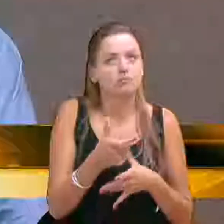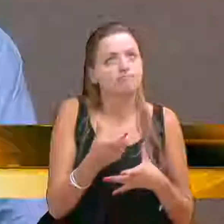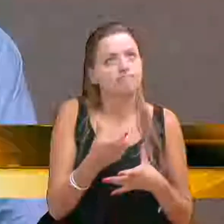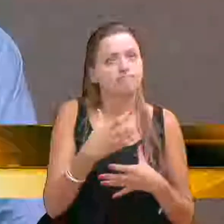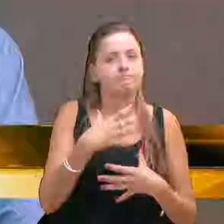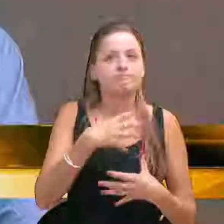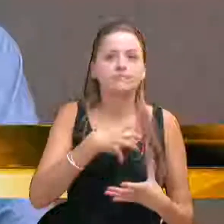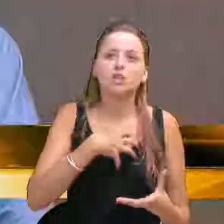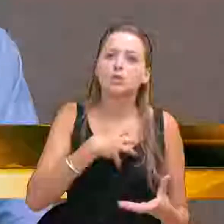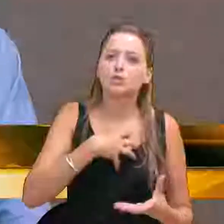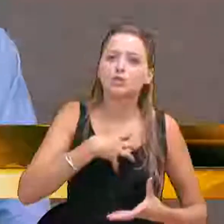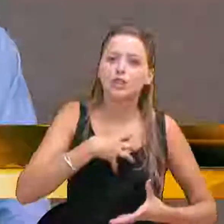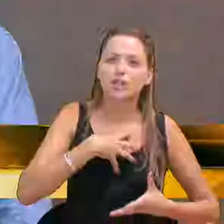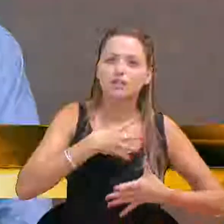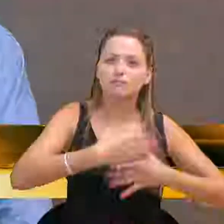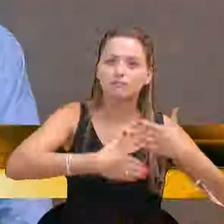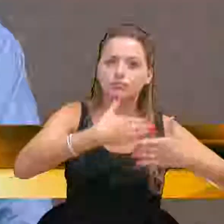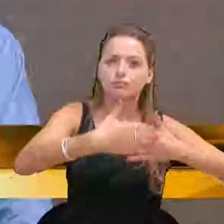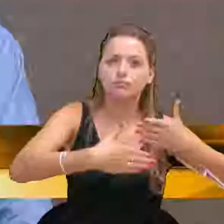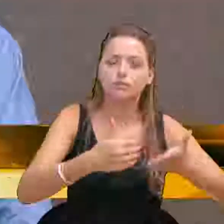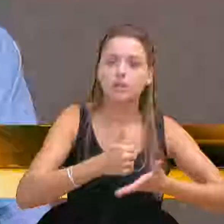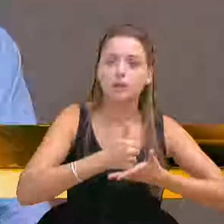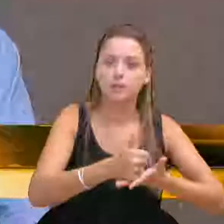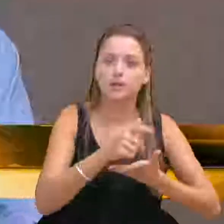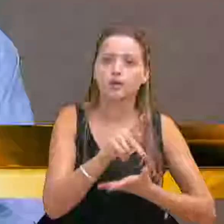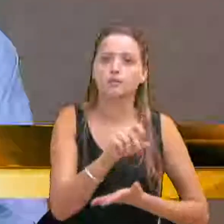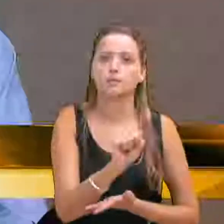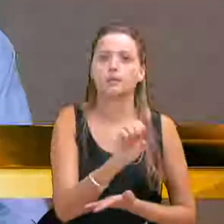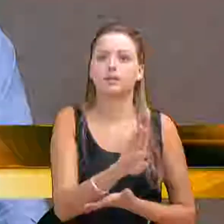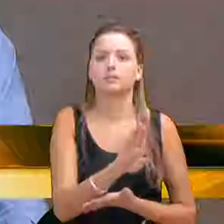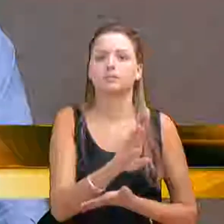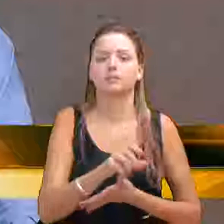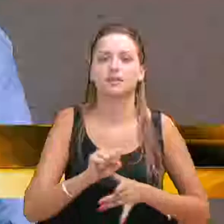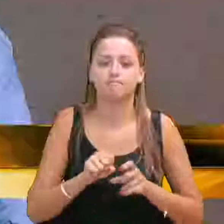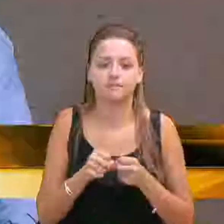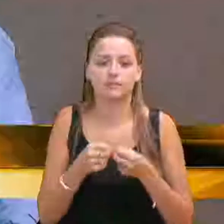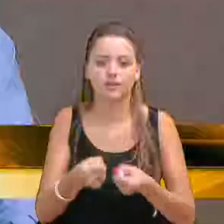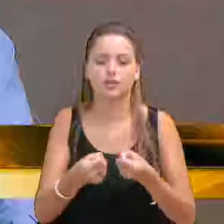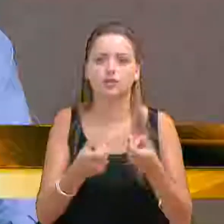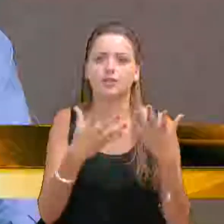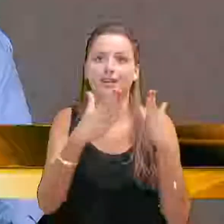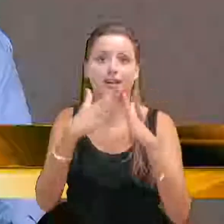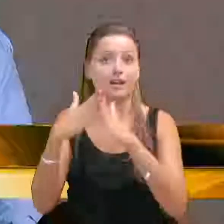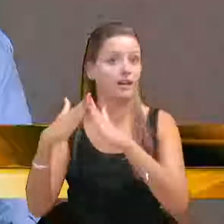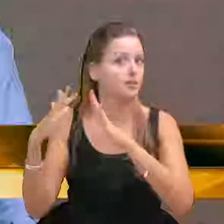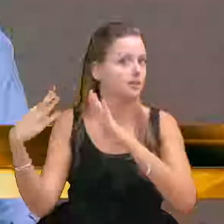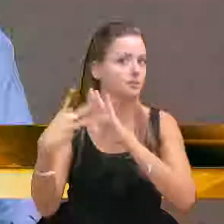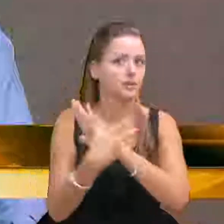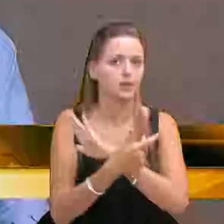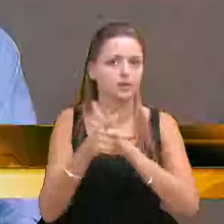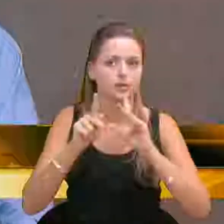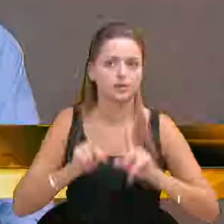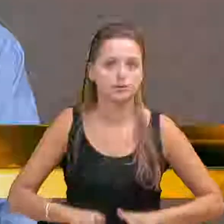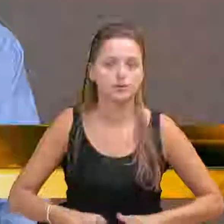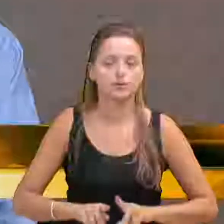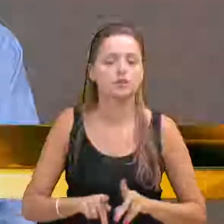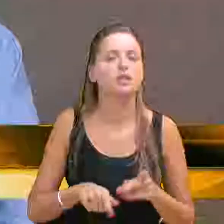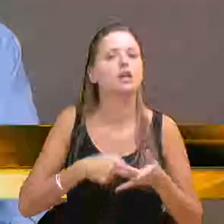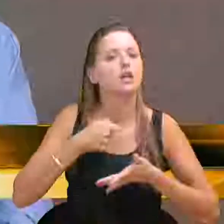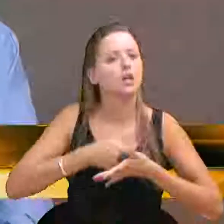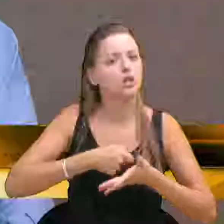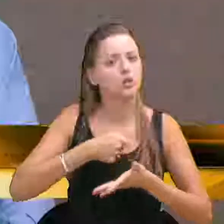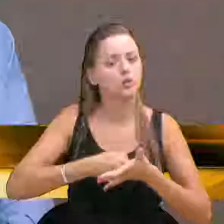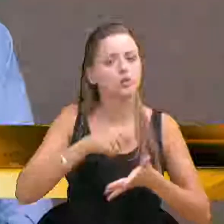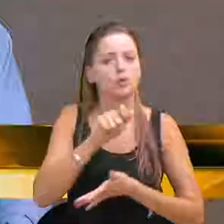muito progressista, um defensor da causa da habitação, que dedicou boa parte de sua vida ali